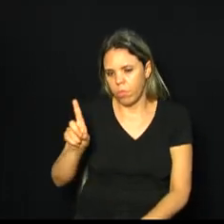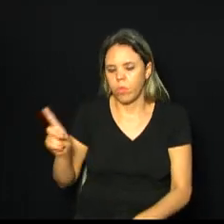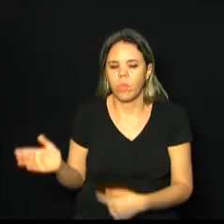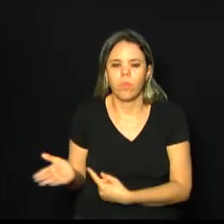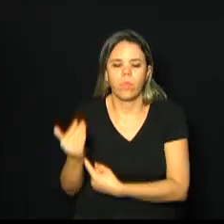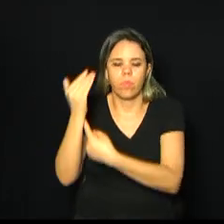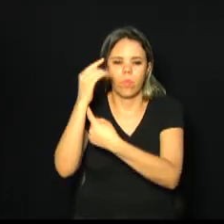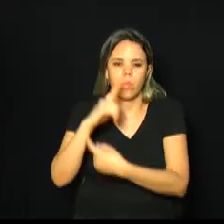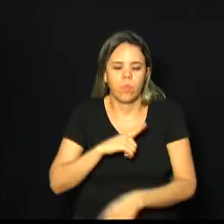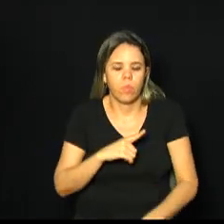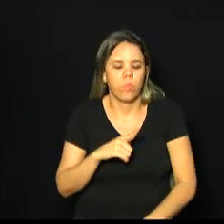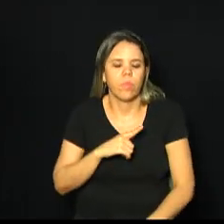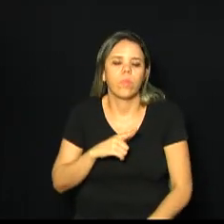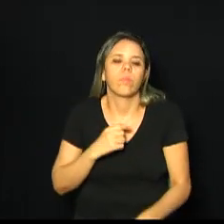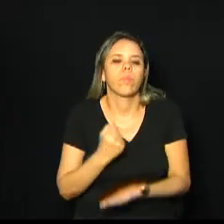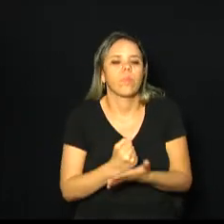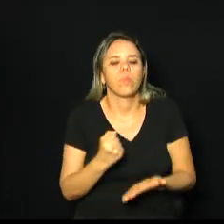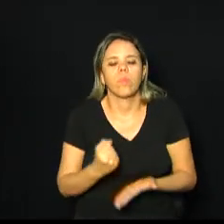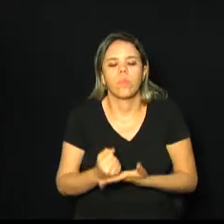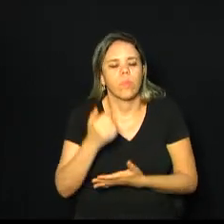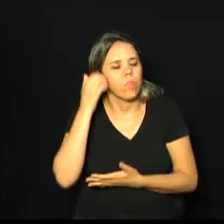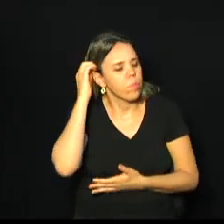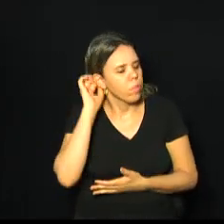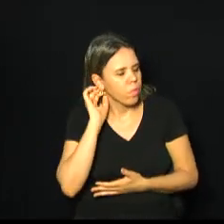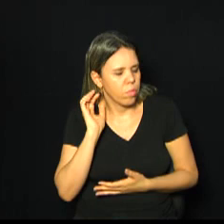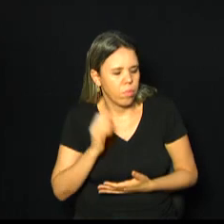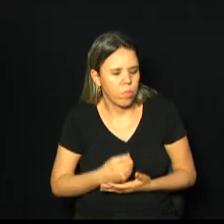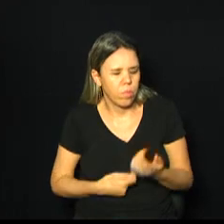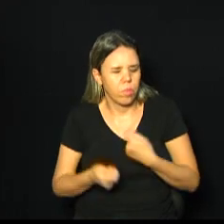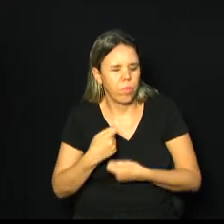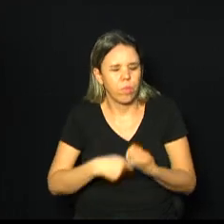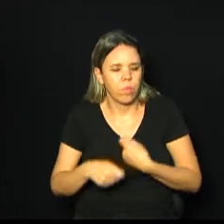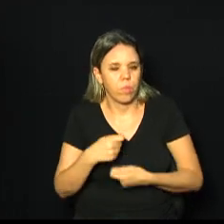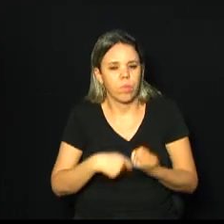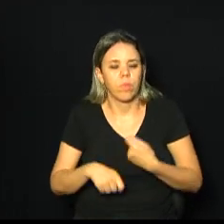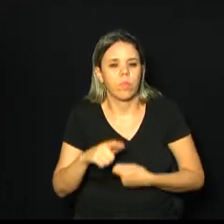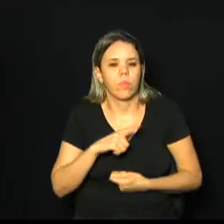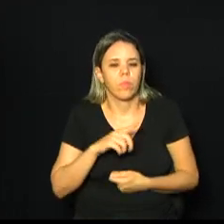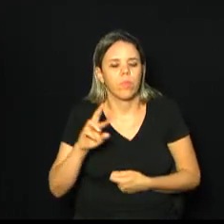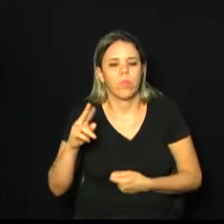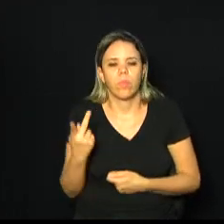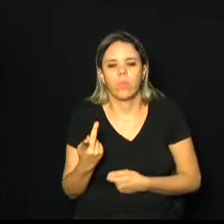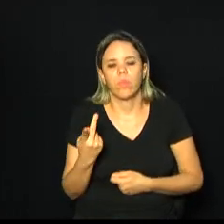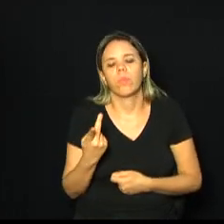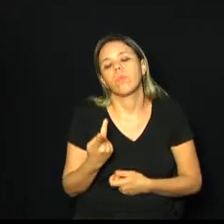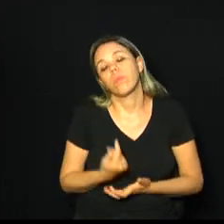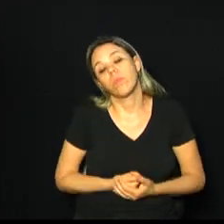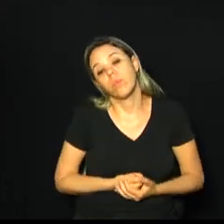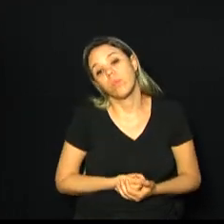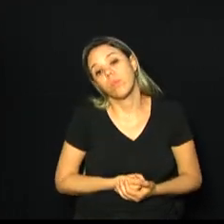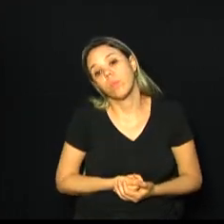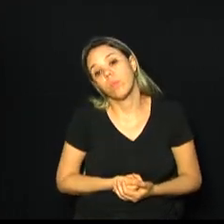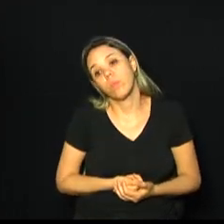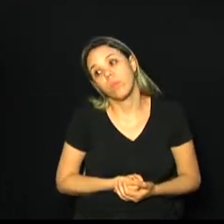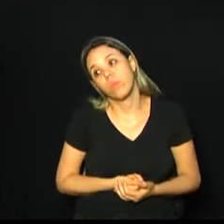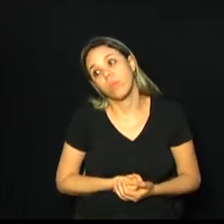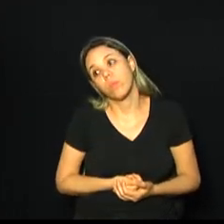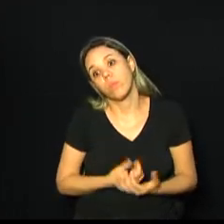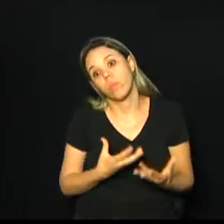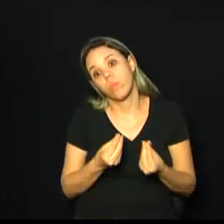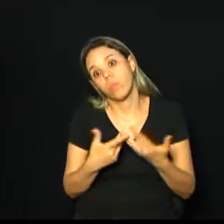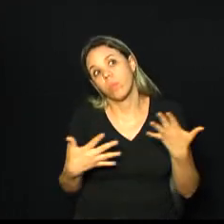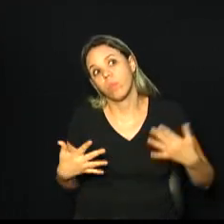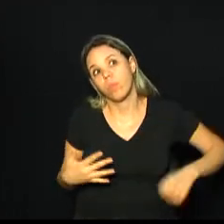tecnologia, você tem uma área de contratos, você tem uma área de administração, você tem área de RH. Então, envolve